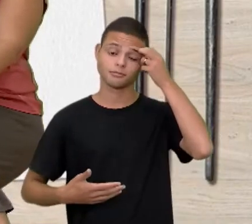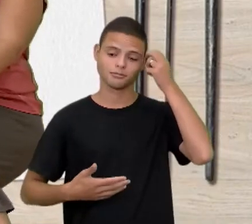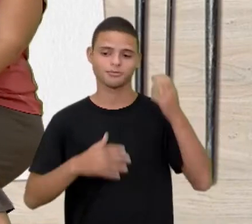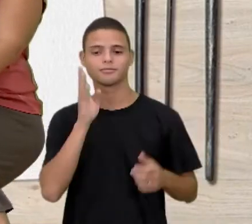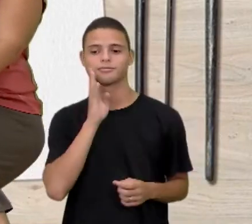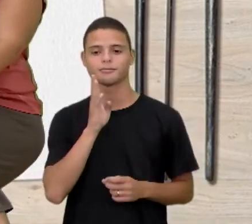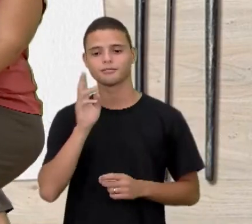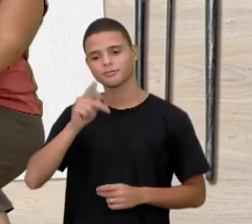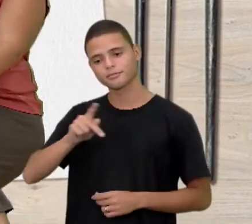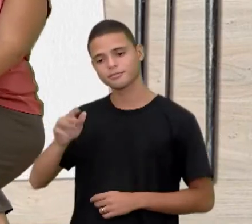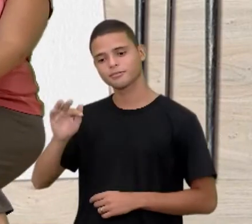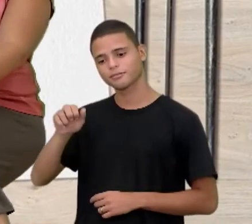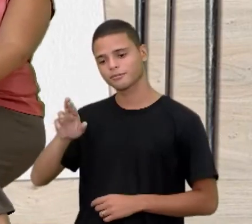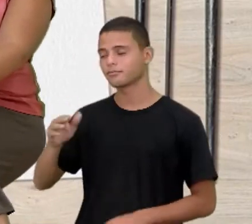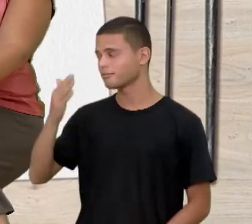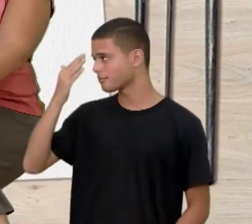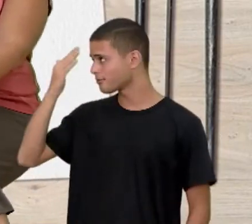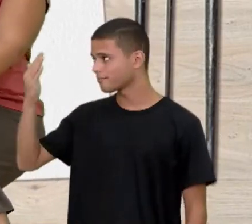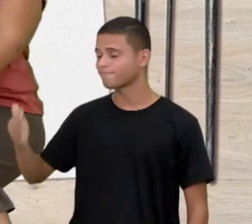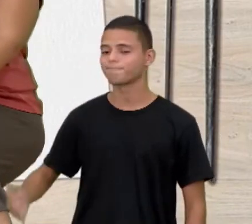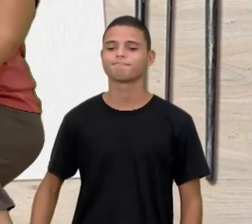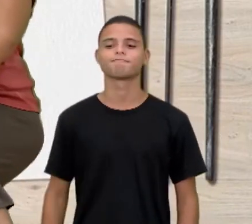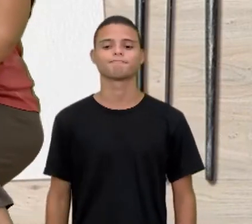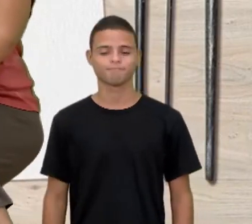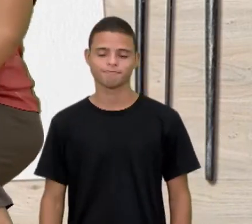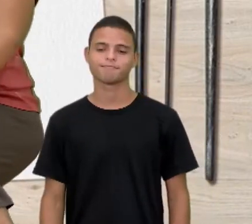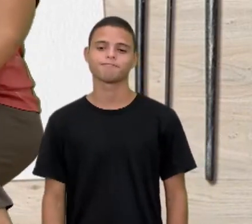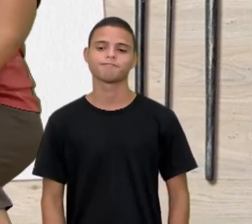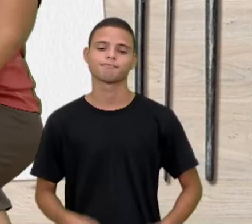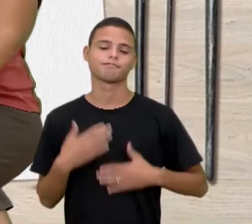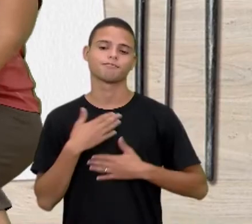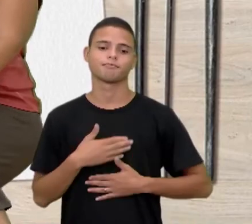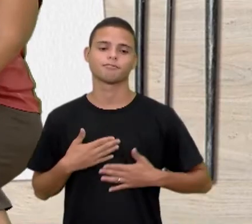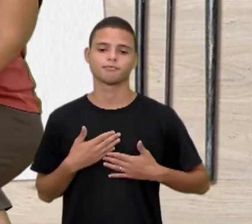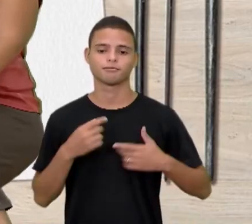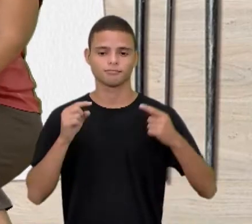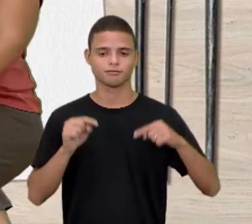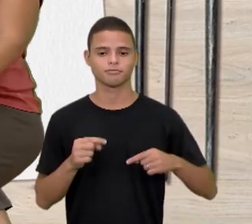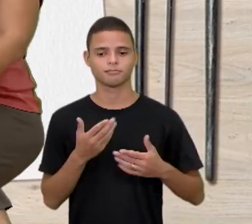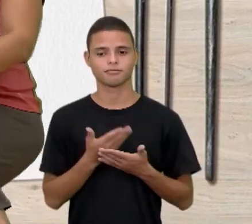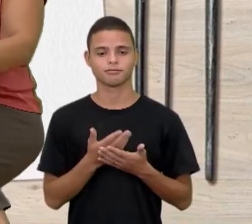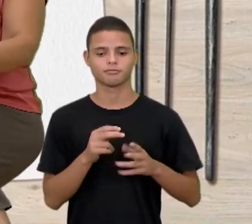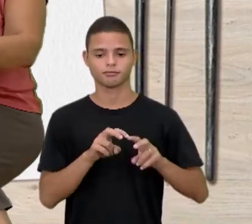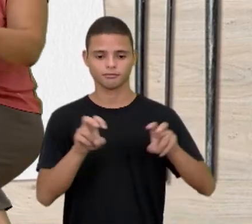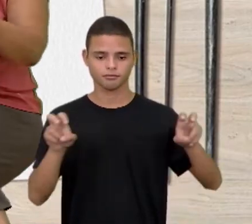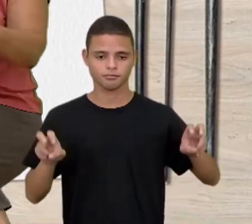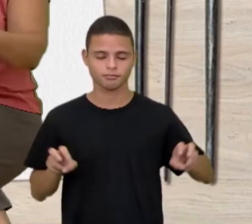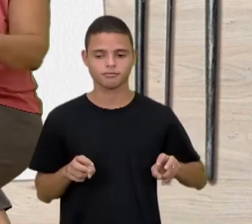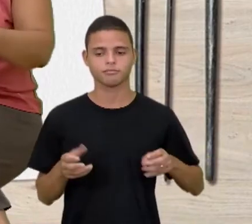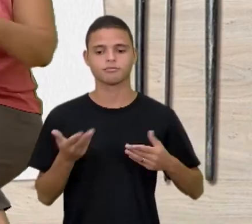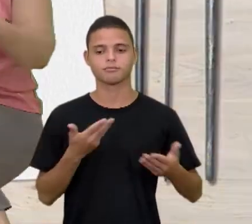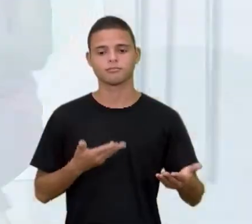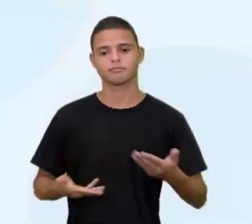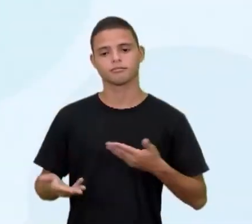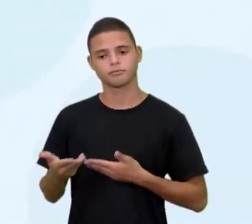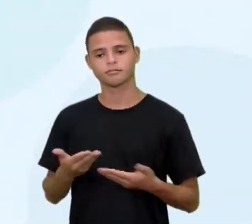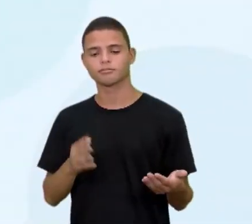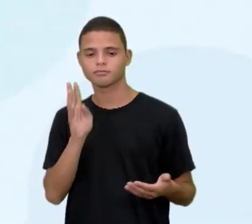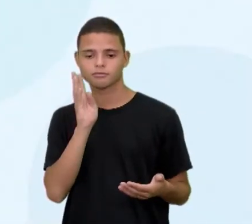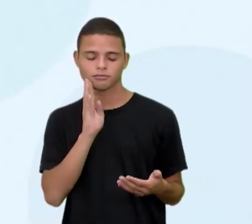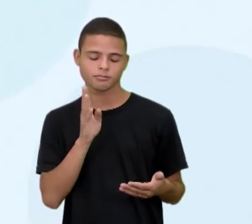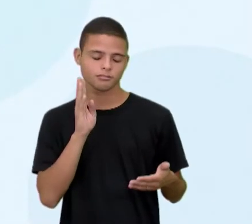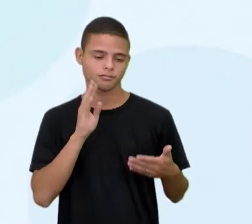por hoje, Fernanda, muito obrigado também. Obrigada, eu adorei. Então, turma, essa aqui é a roda de conversa, tá? Lembrando que é isso mesmo, tem que ser leve, tem que